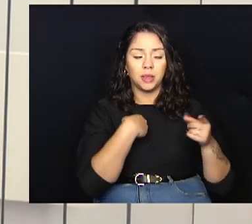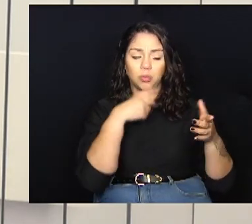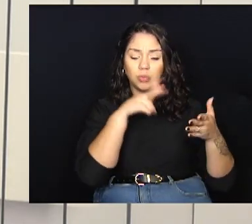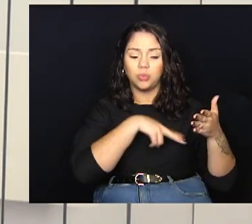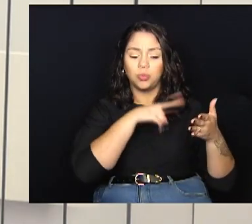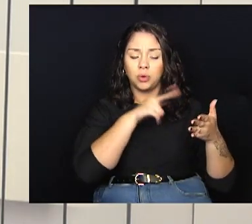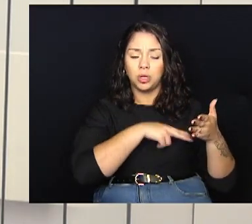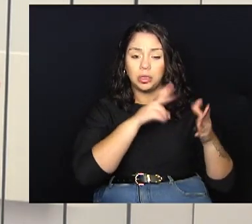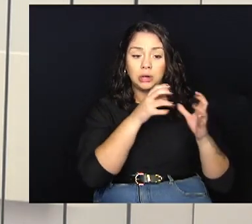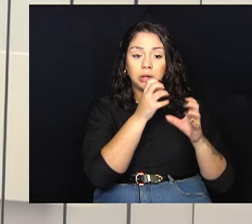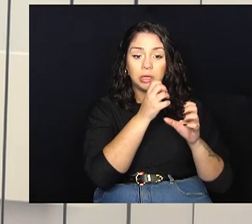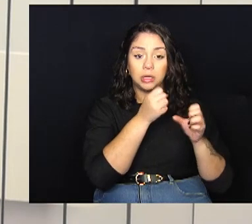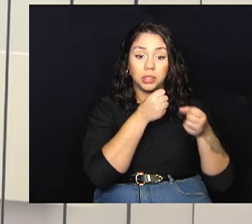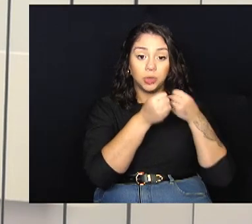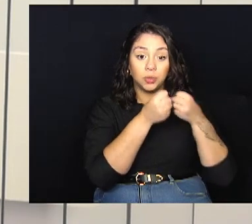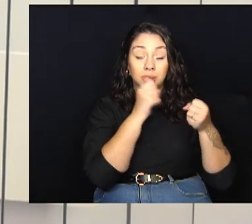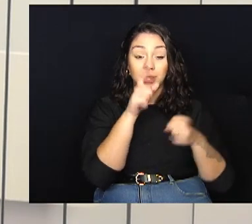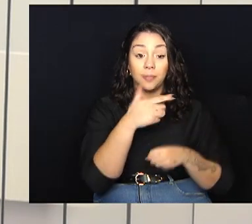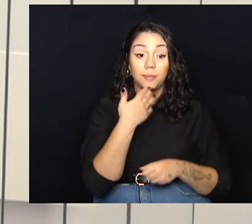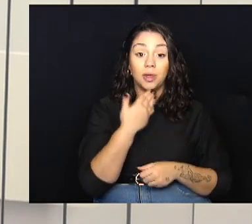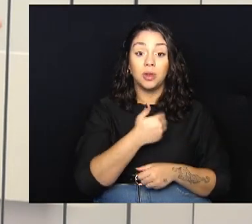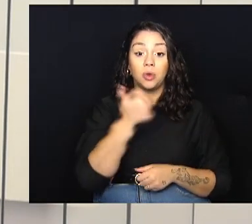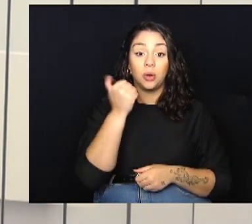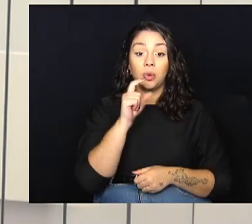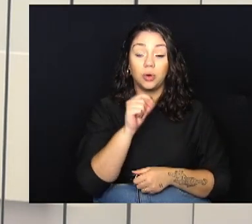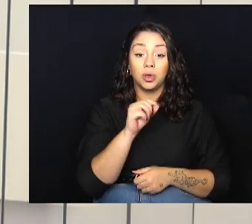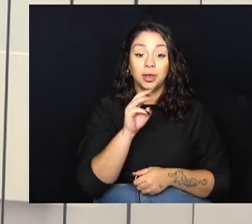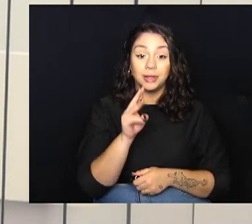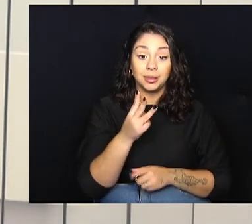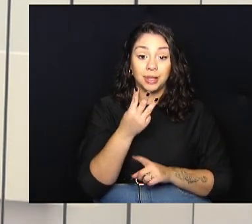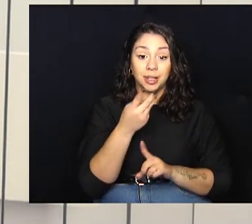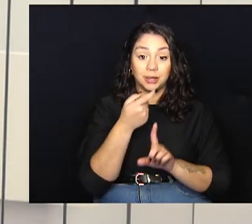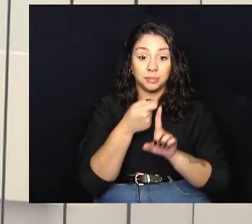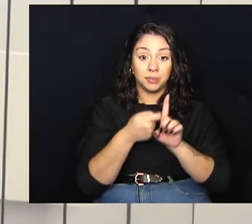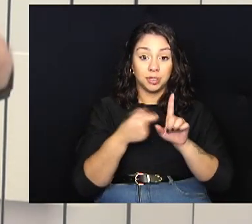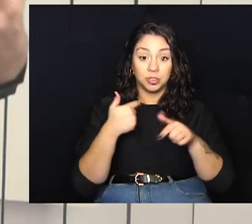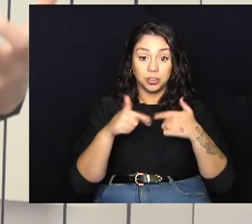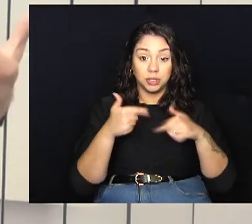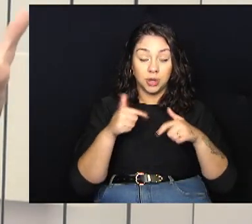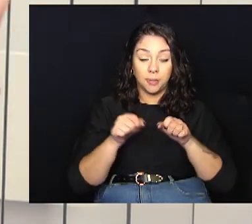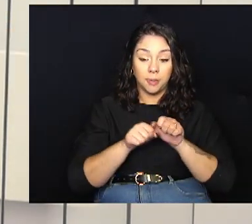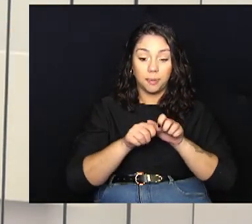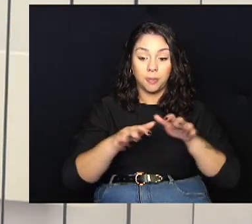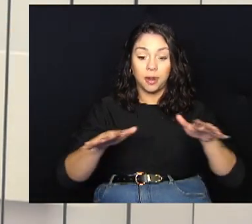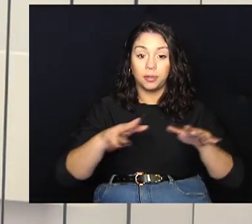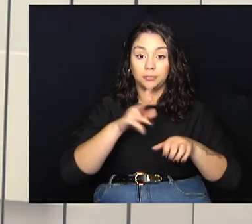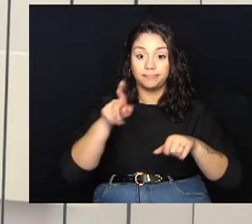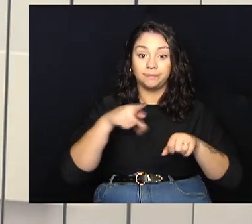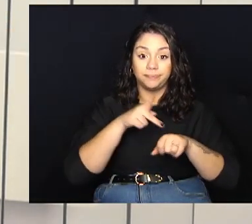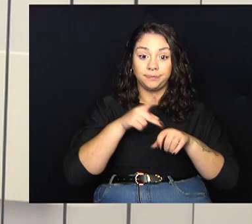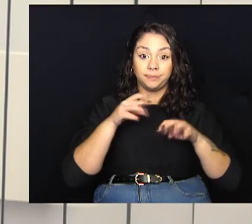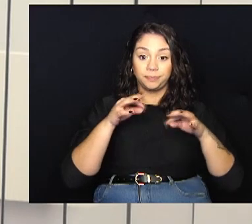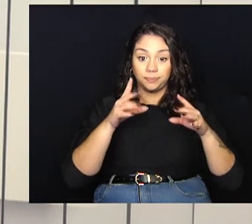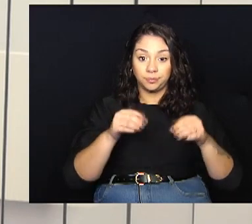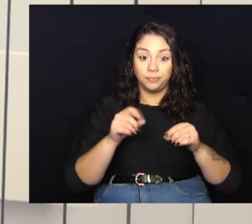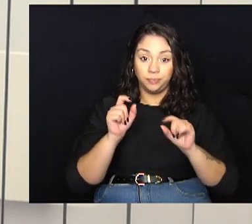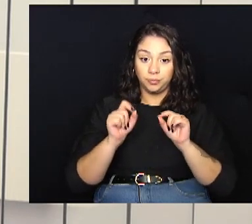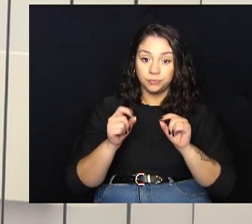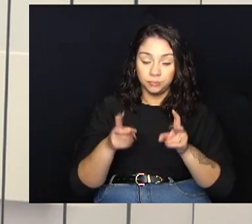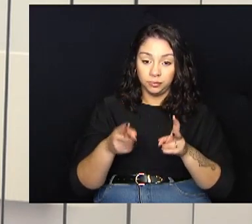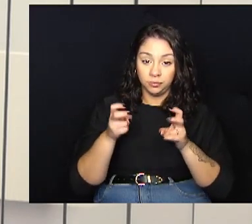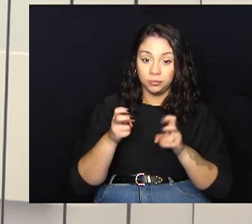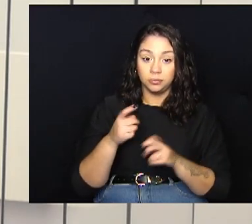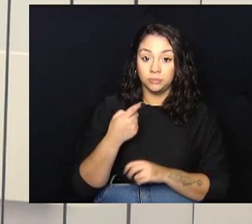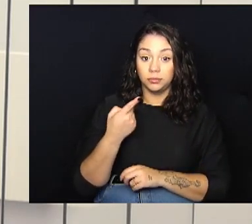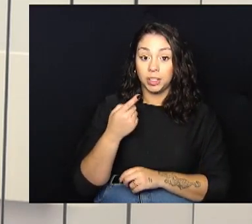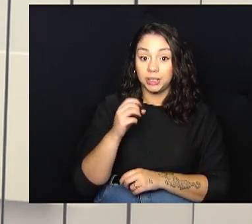dizendo que o ideal seriam três meses de trabalho de campo em todo o país e o que foi visto foram